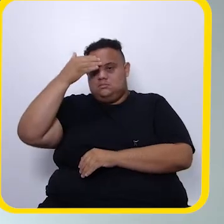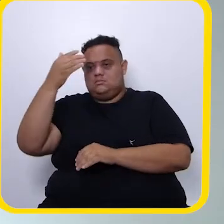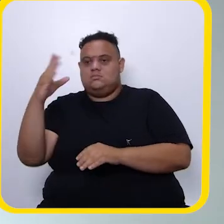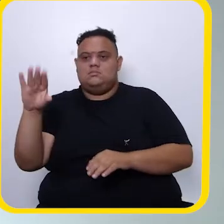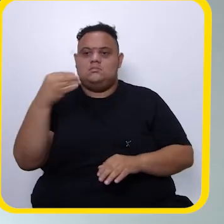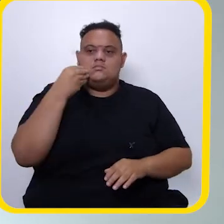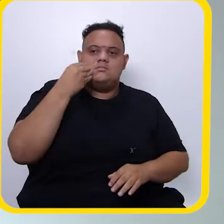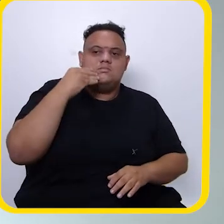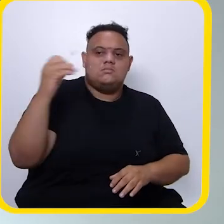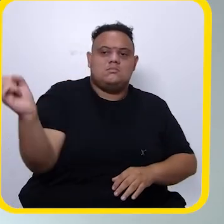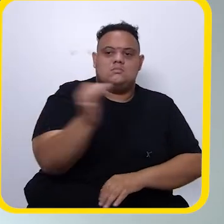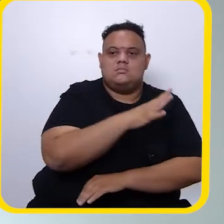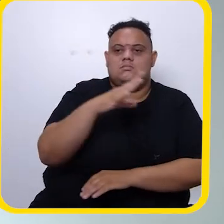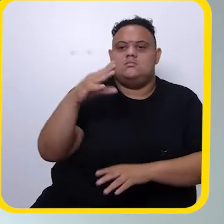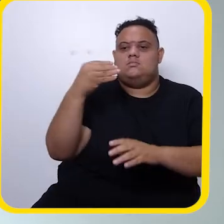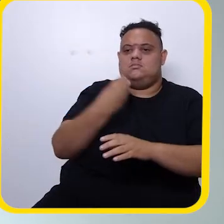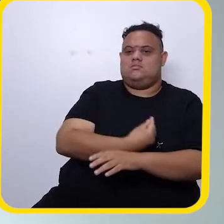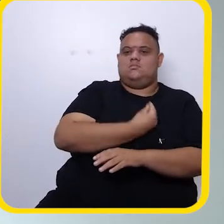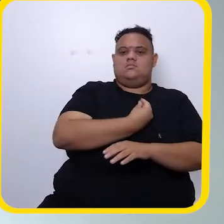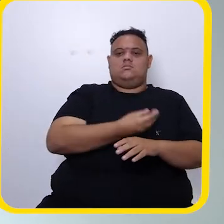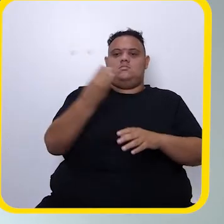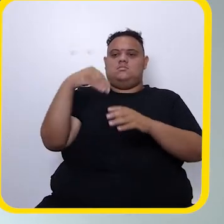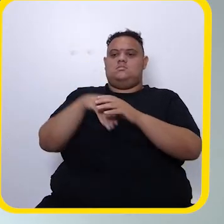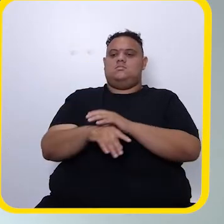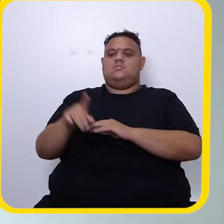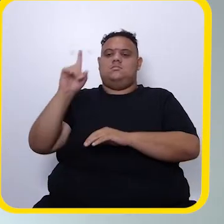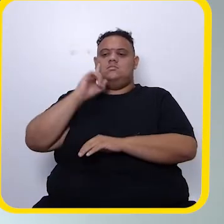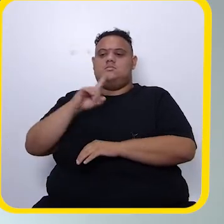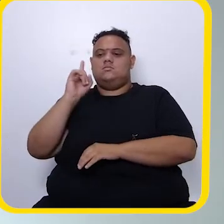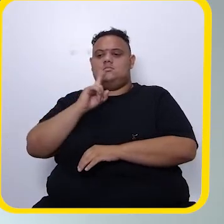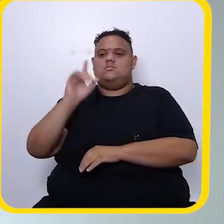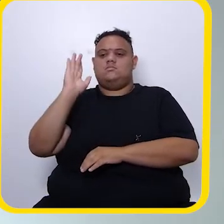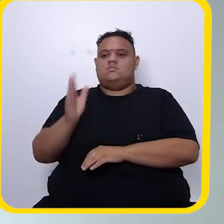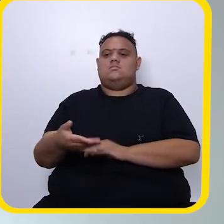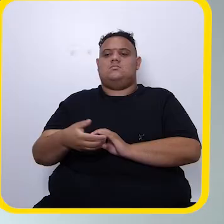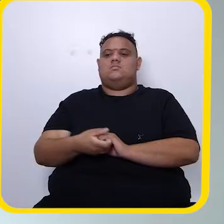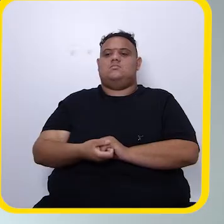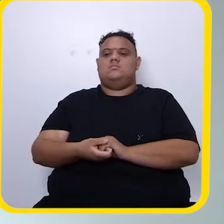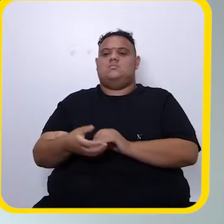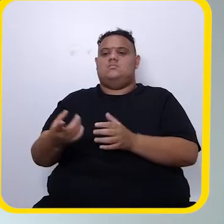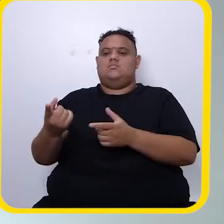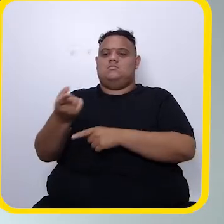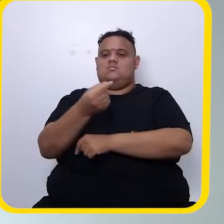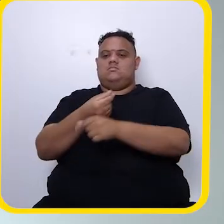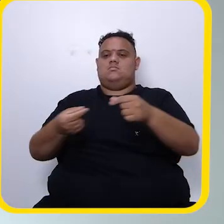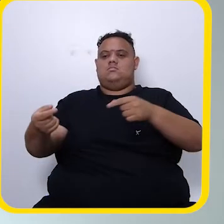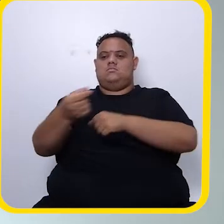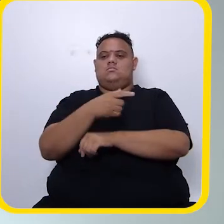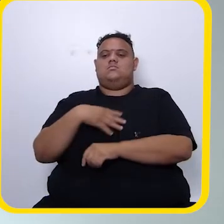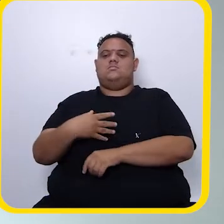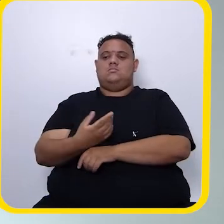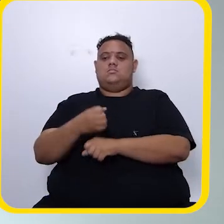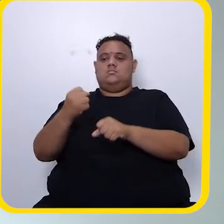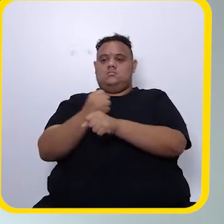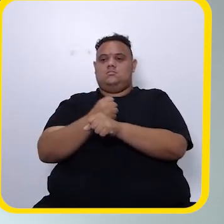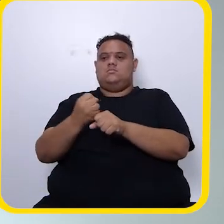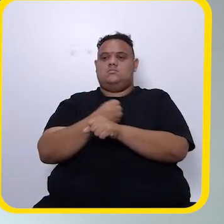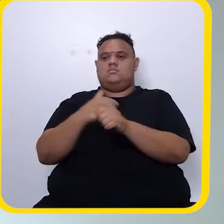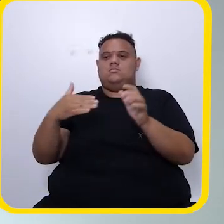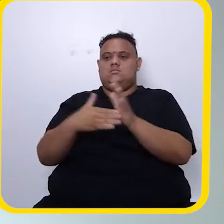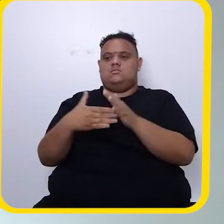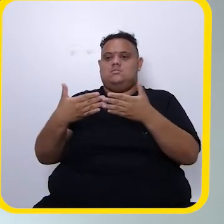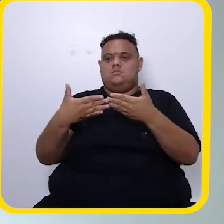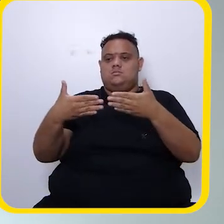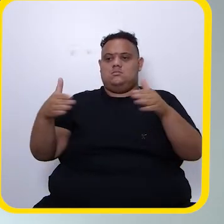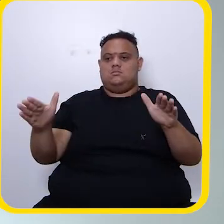cubano, né, e tentar uma nova vida dentro dos Estados Unidos, dentro do regime já capitalista. Nos últimos anos, né, Cuba